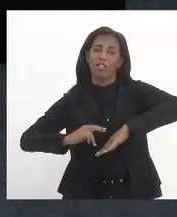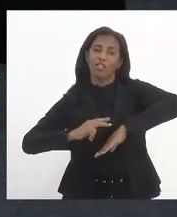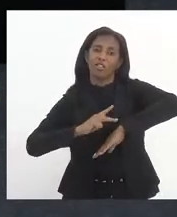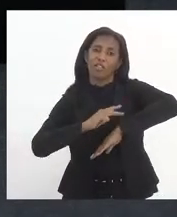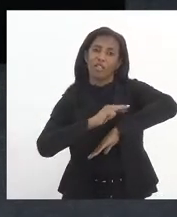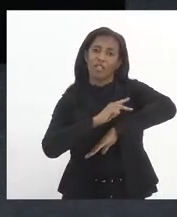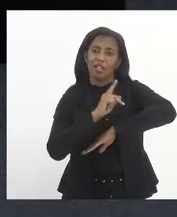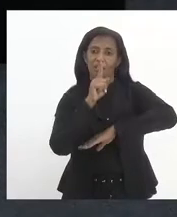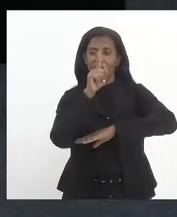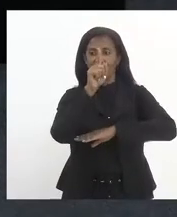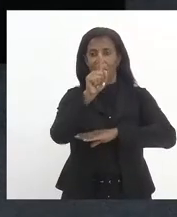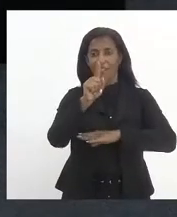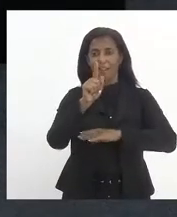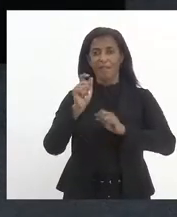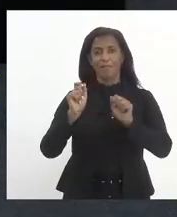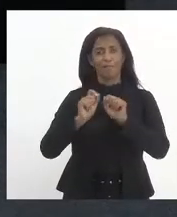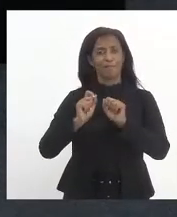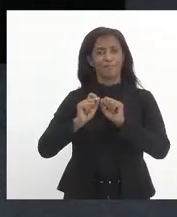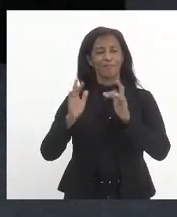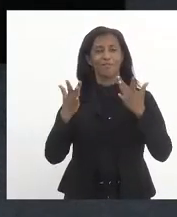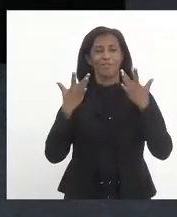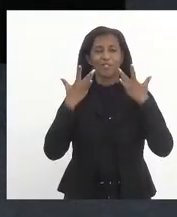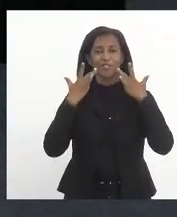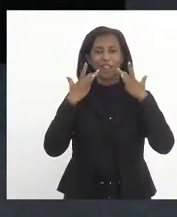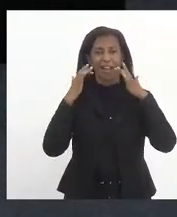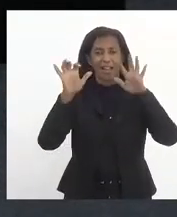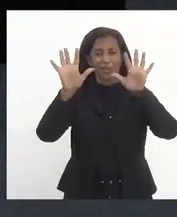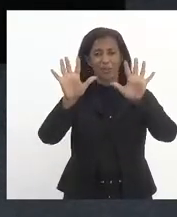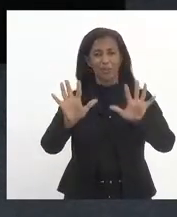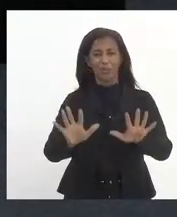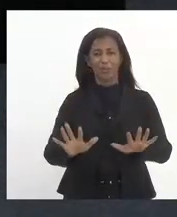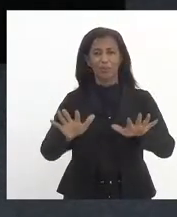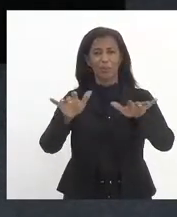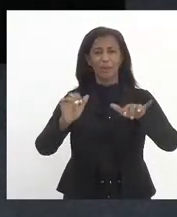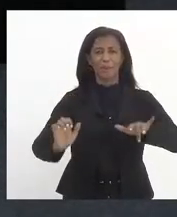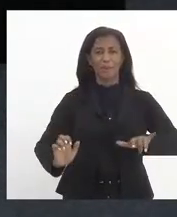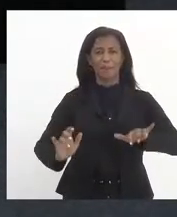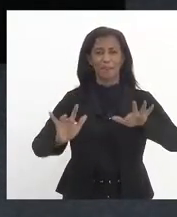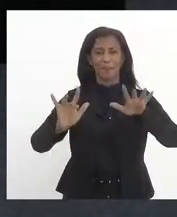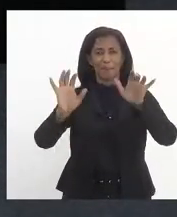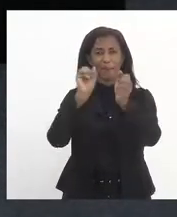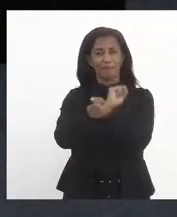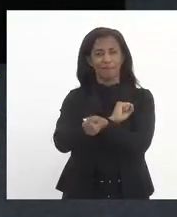do Palácio Tiradentes para se transformar num grande palco da